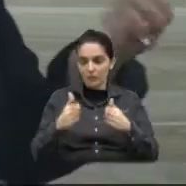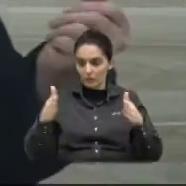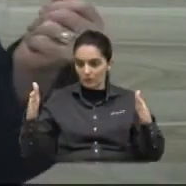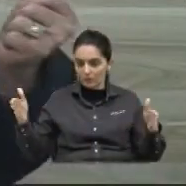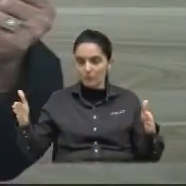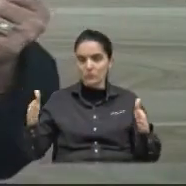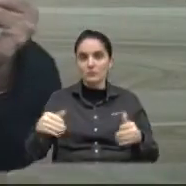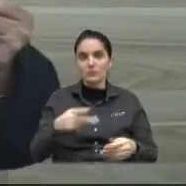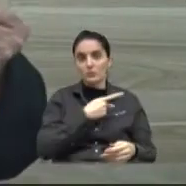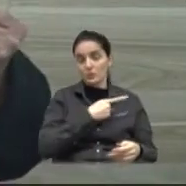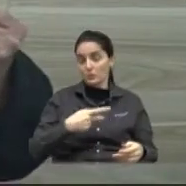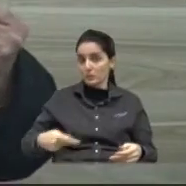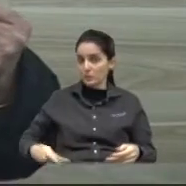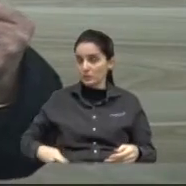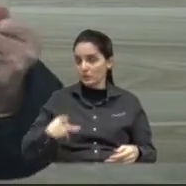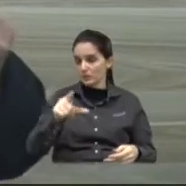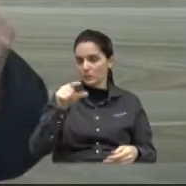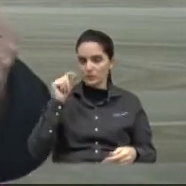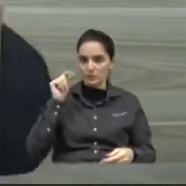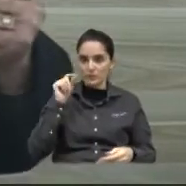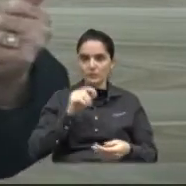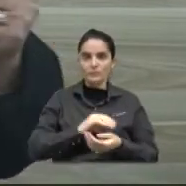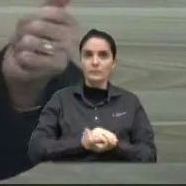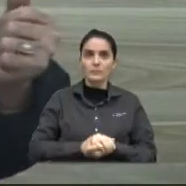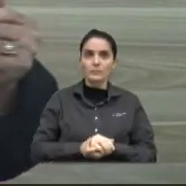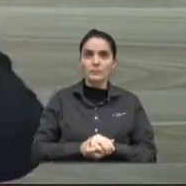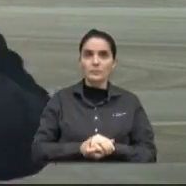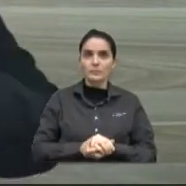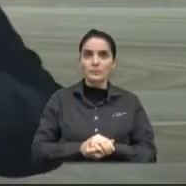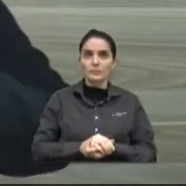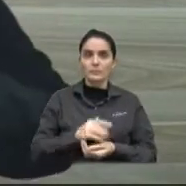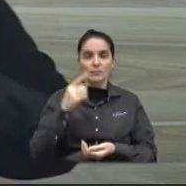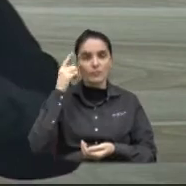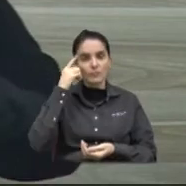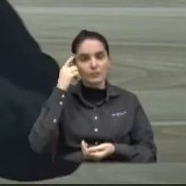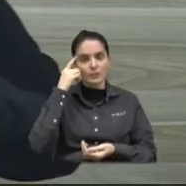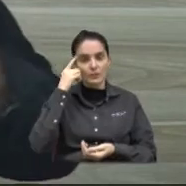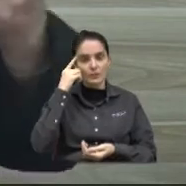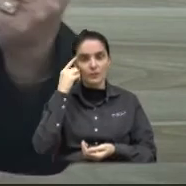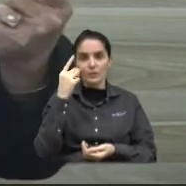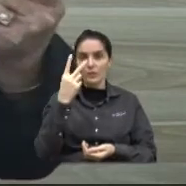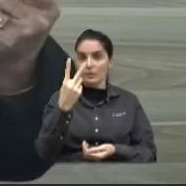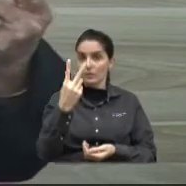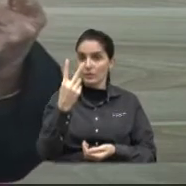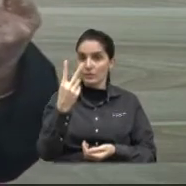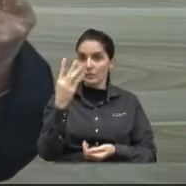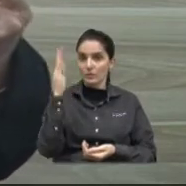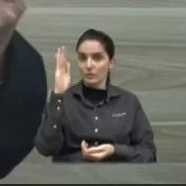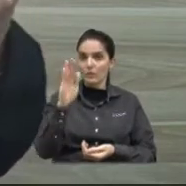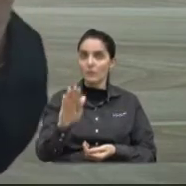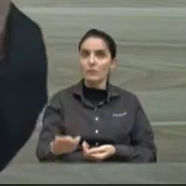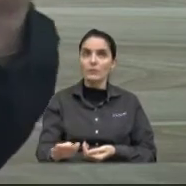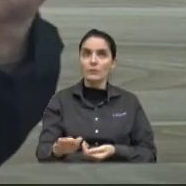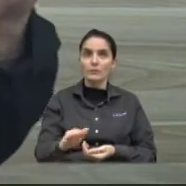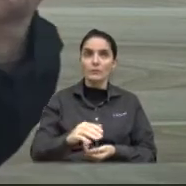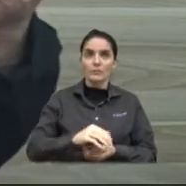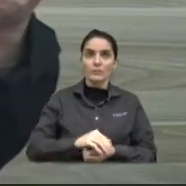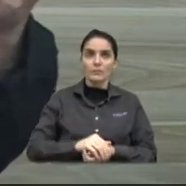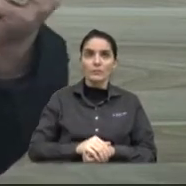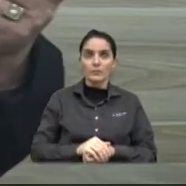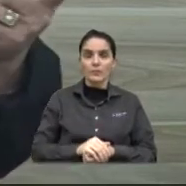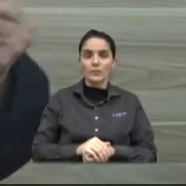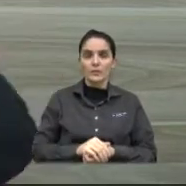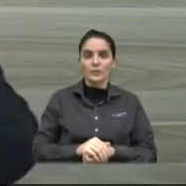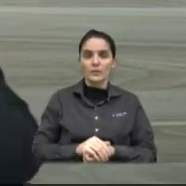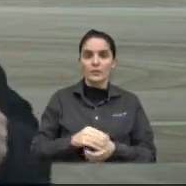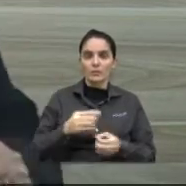caberia ao presidente decidir inicialmente chegue até achar que seria as duas horas uma assembléia às duas horas e algumas cidades inclusive